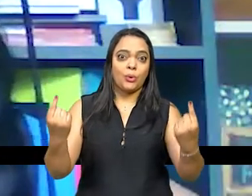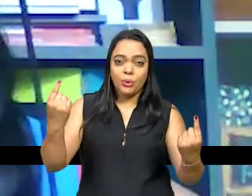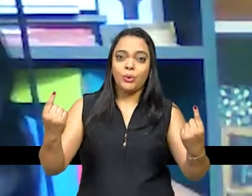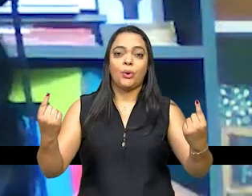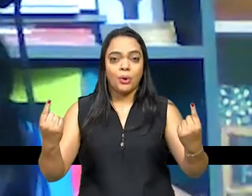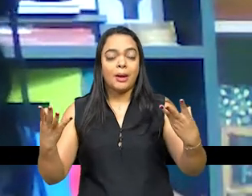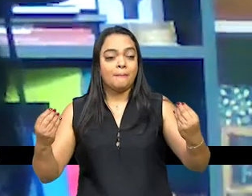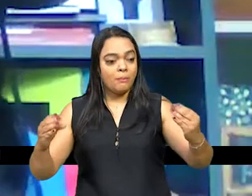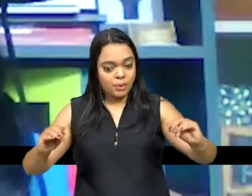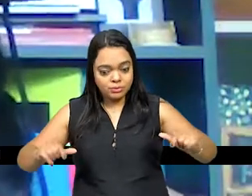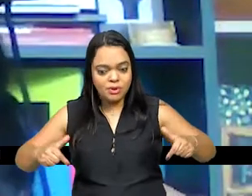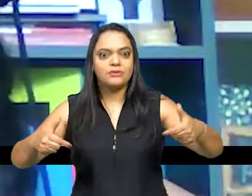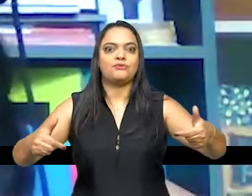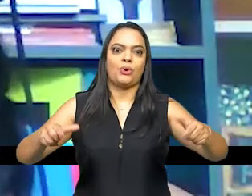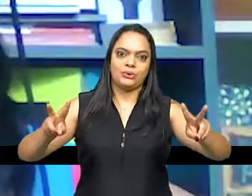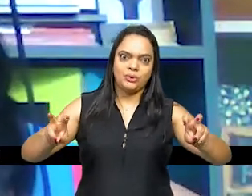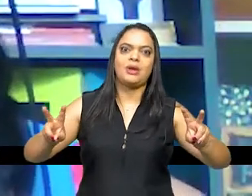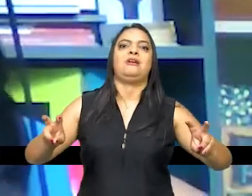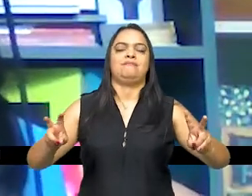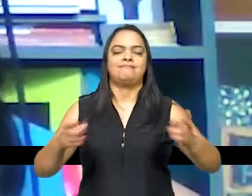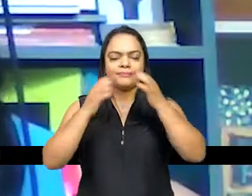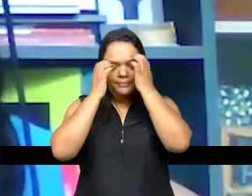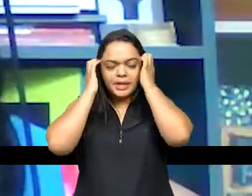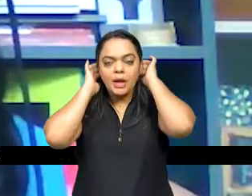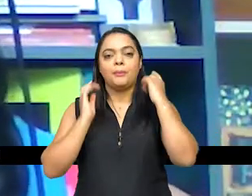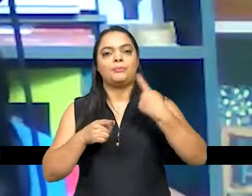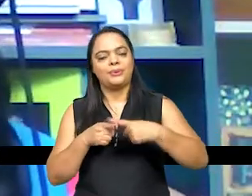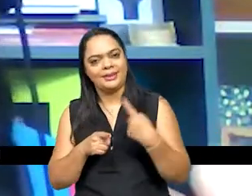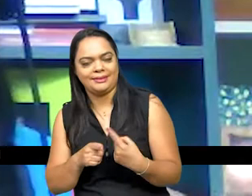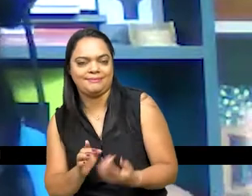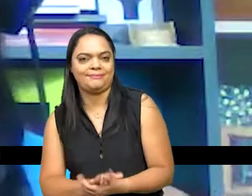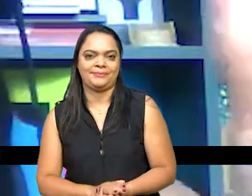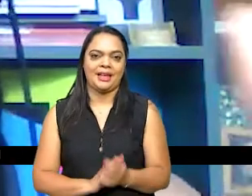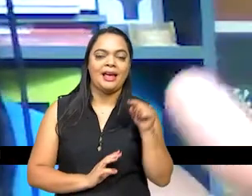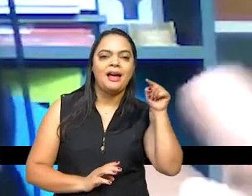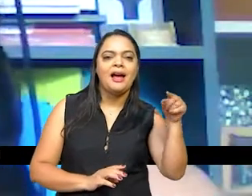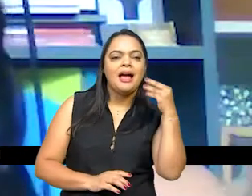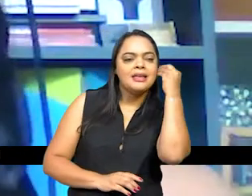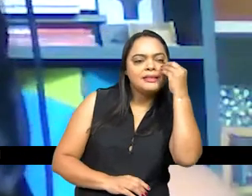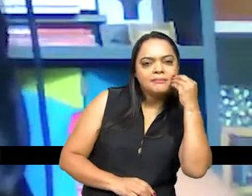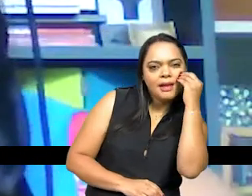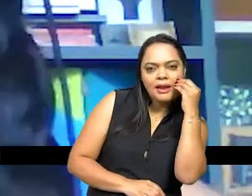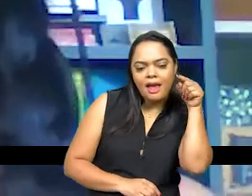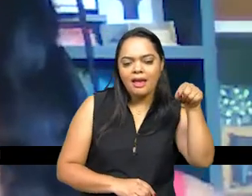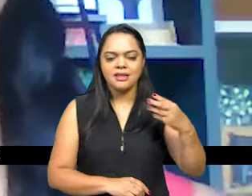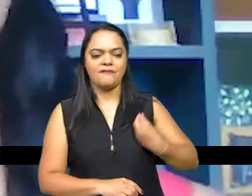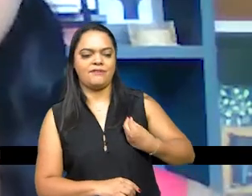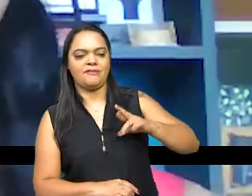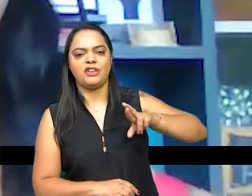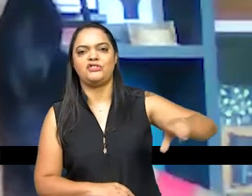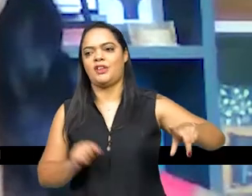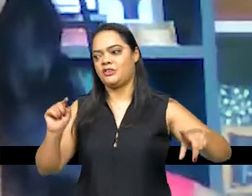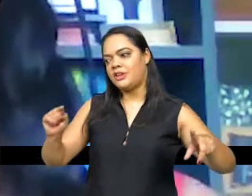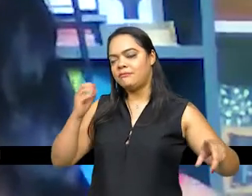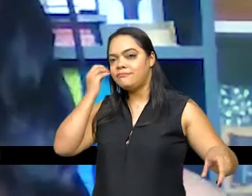muito comprometimento com a temática. Por quê? Porque o modo como eles experienciam é diferente, é